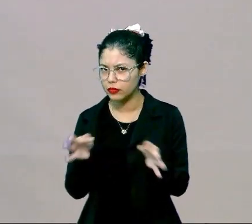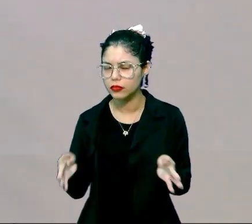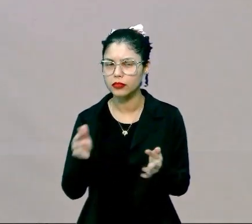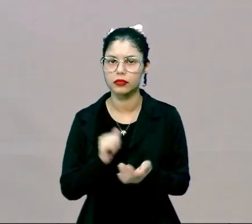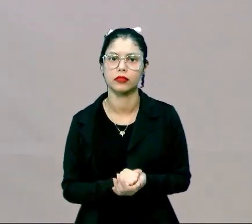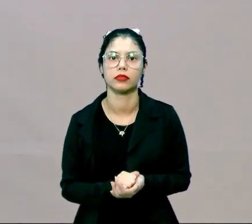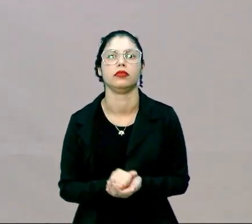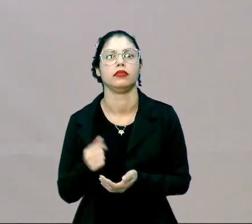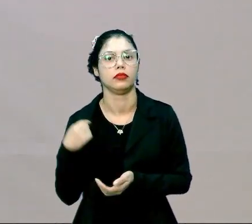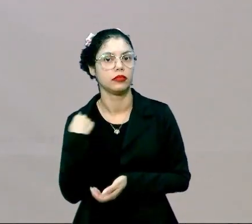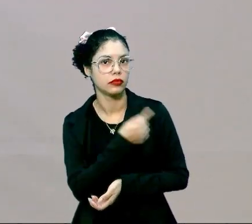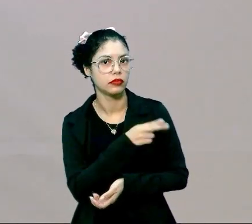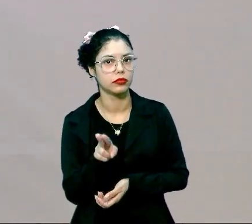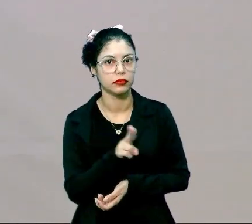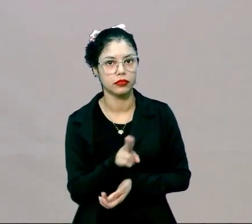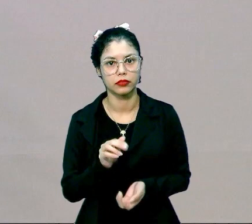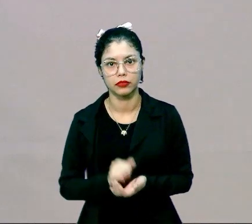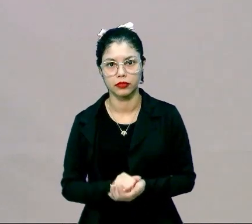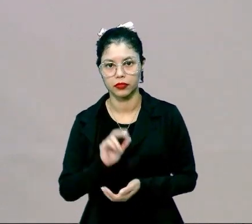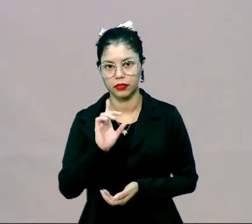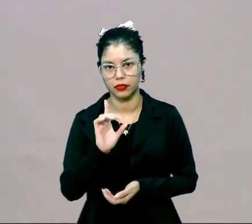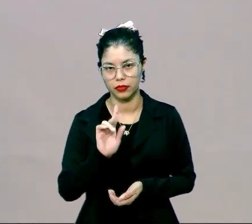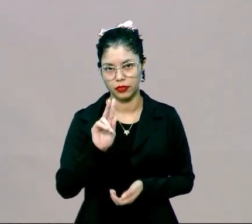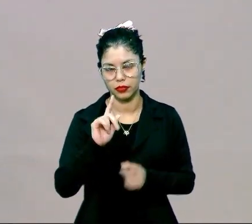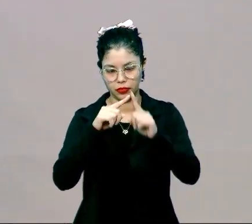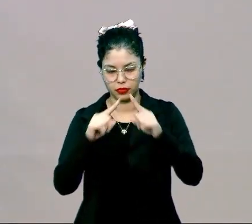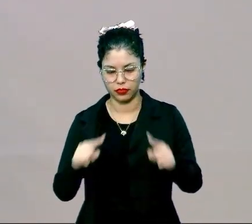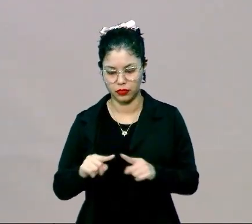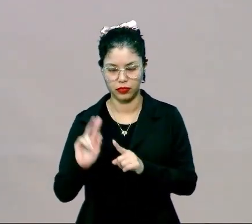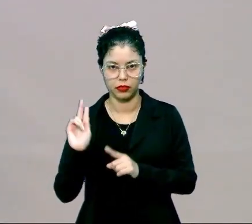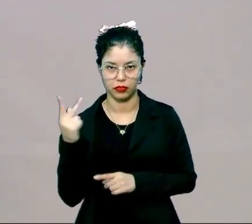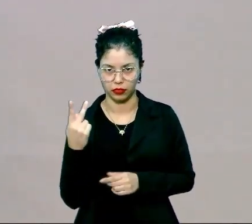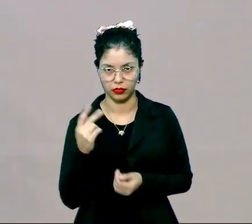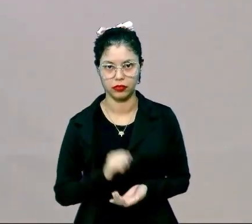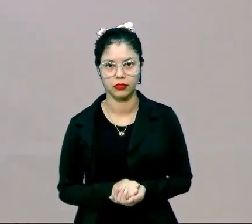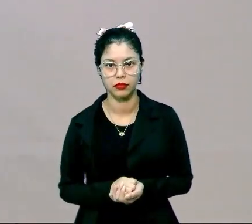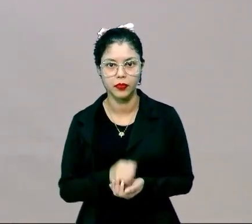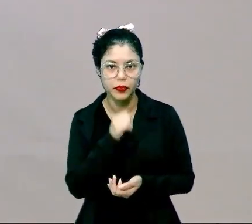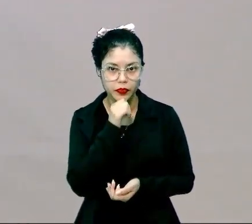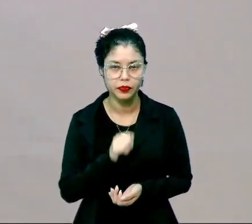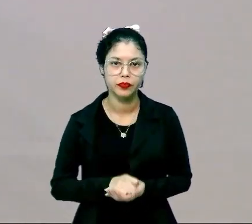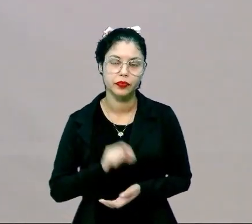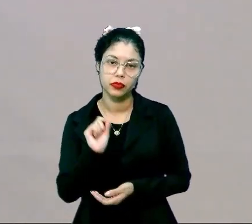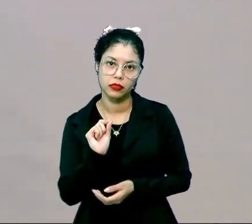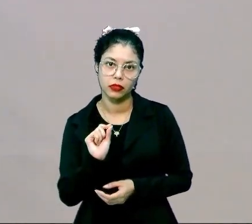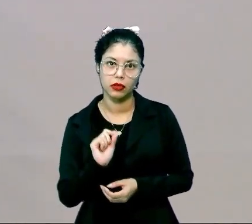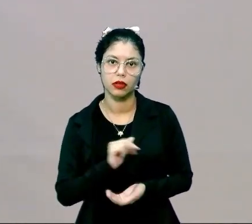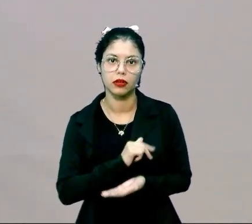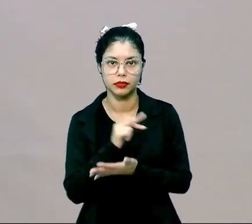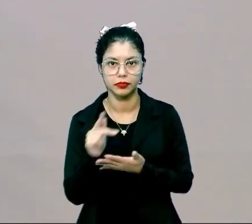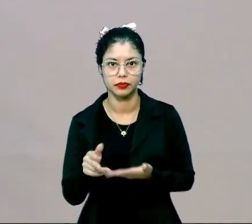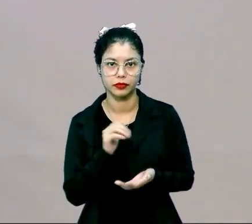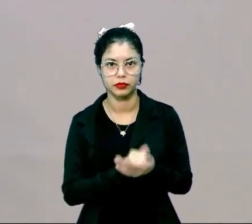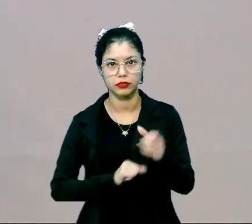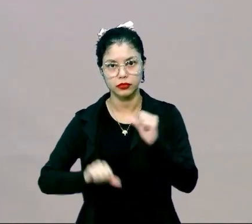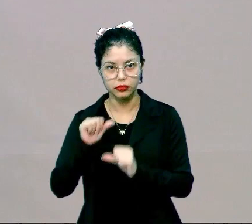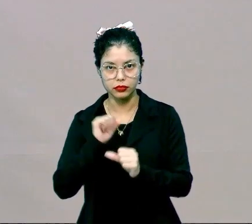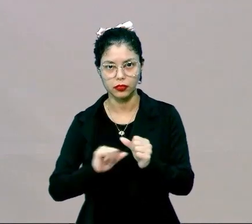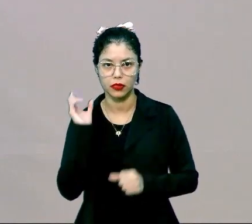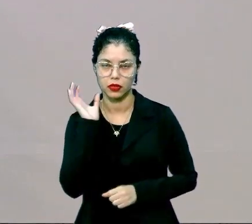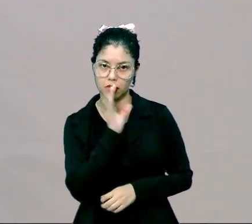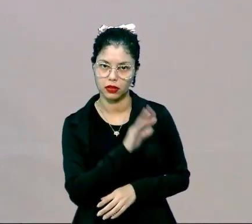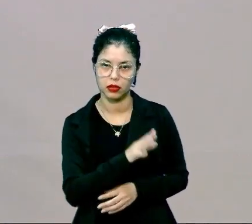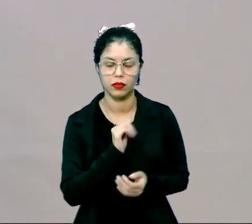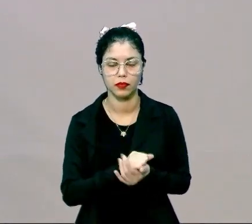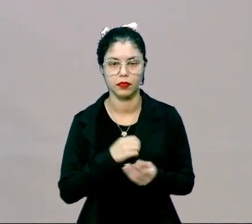simples. Nós vamos chamar isso de ΔH, que é a variação de entalpia. O que é essa variação de entalpia? A variação de entalpia é a troca de calor em